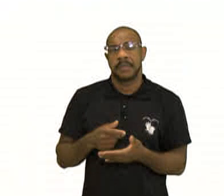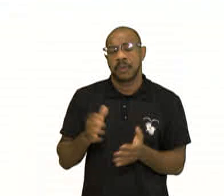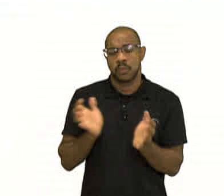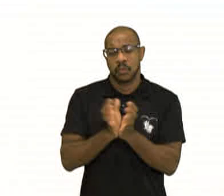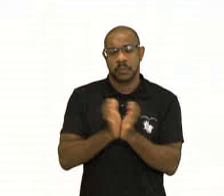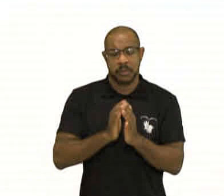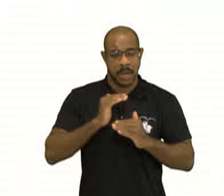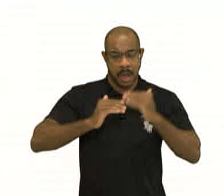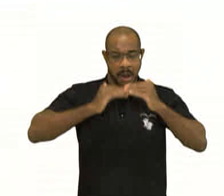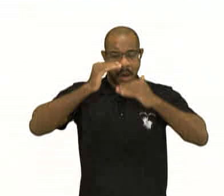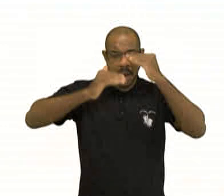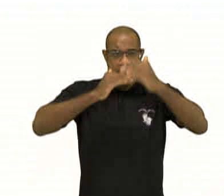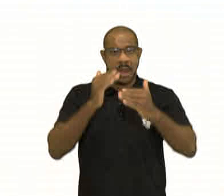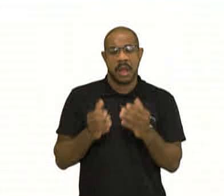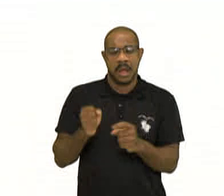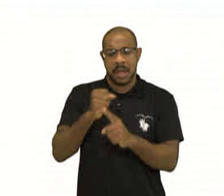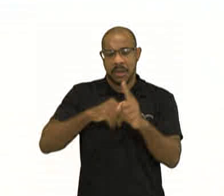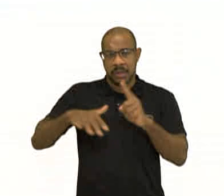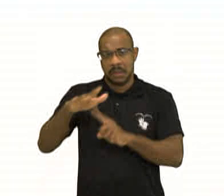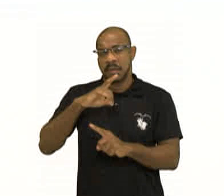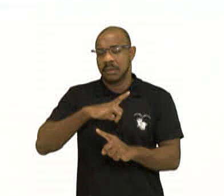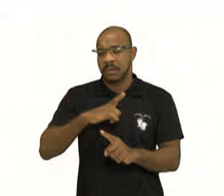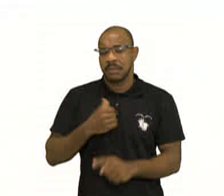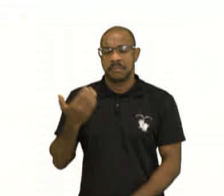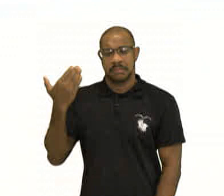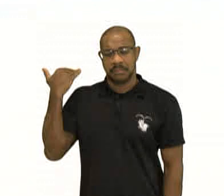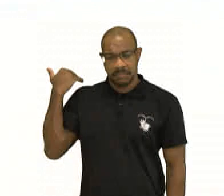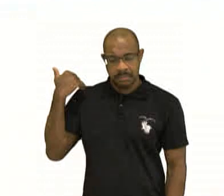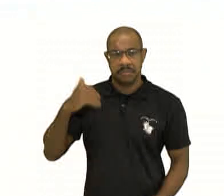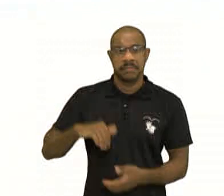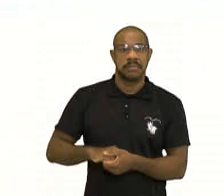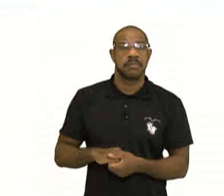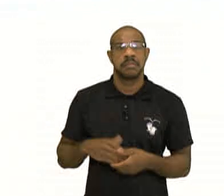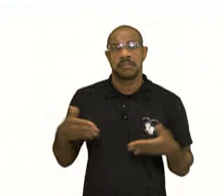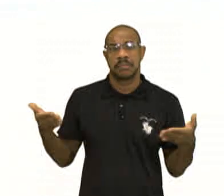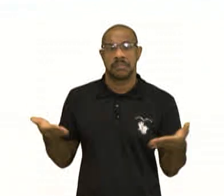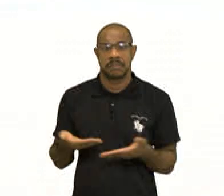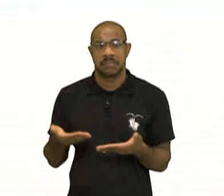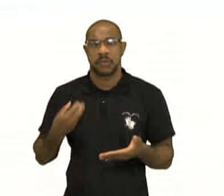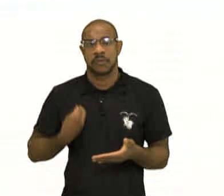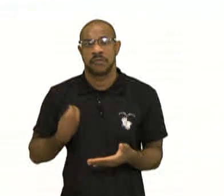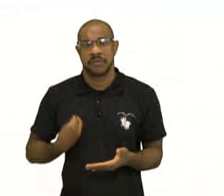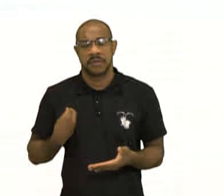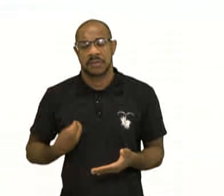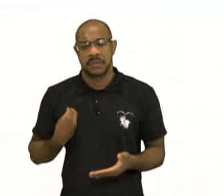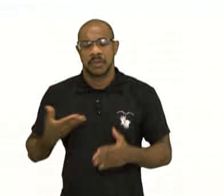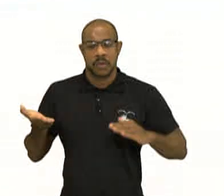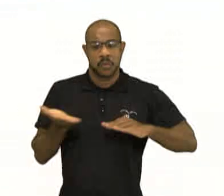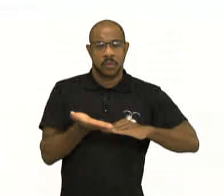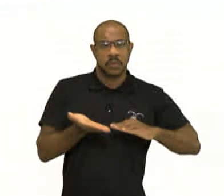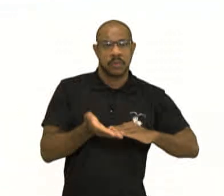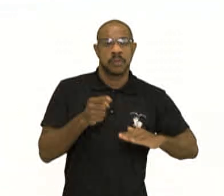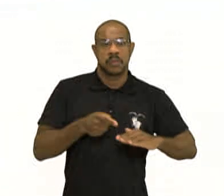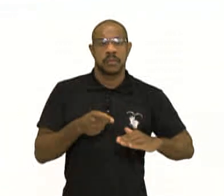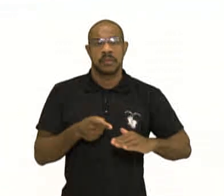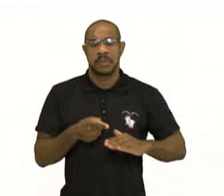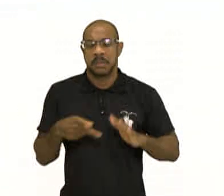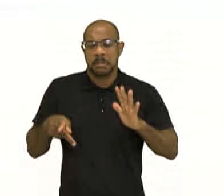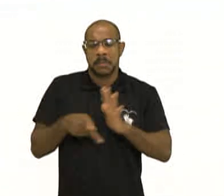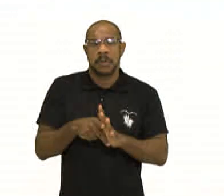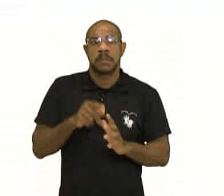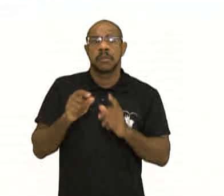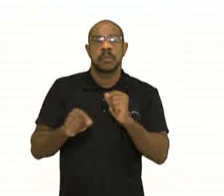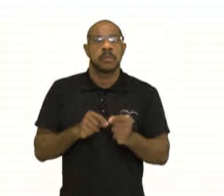evolucionistas, tanto as sociedades que existiram no passado quanto as que conviviam contemporaneamente pertenceram